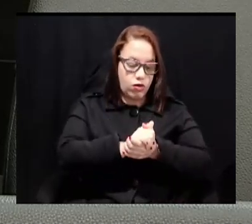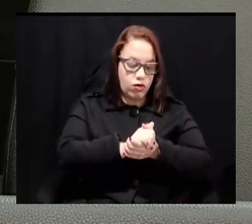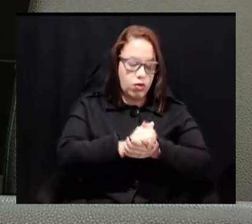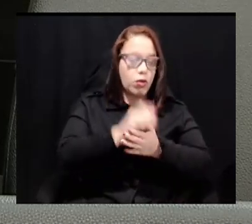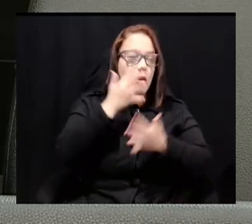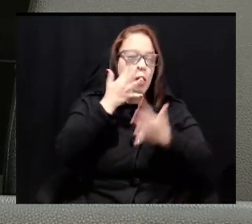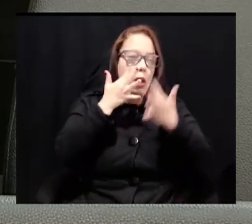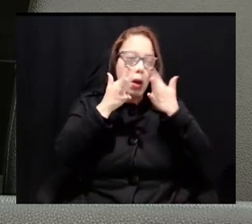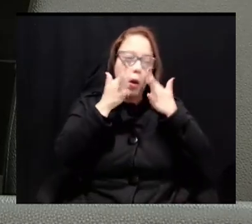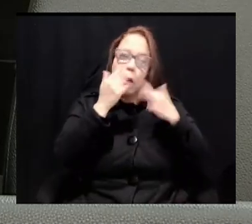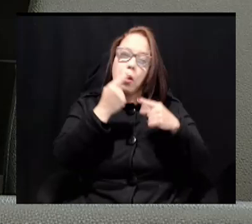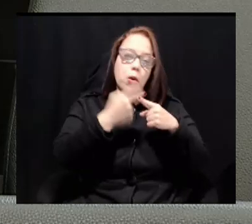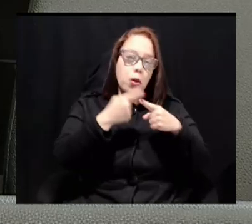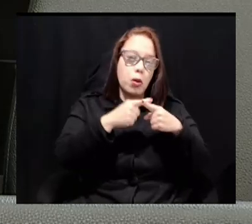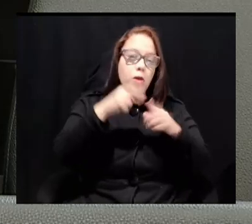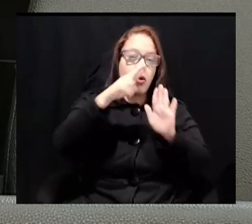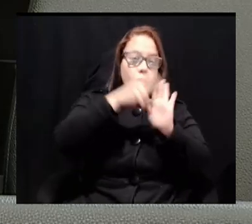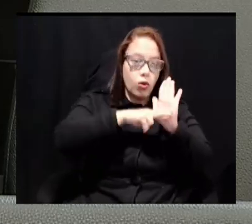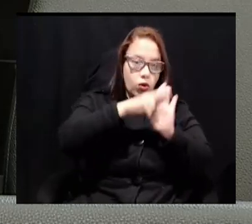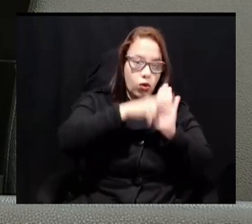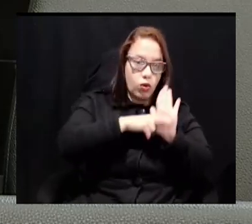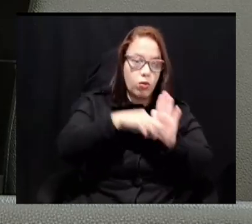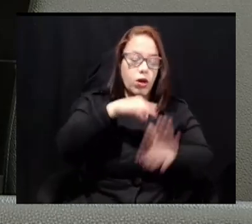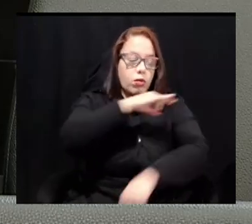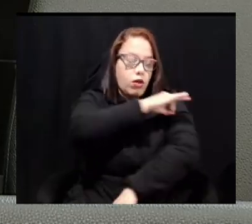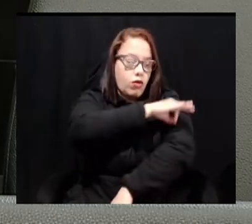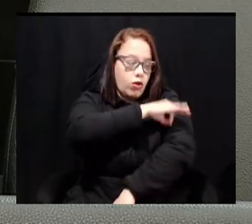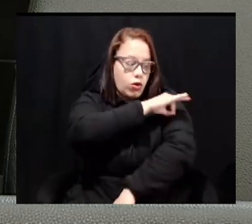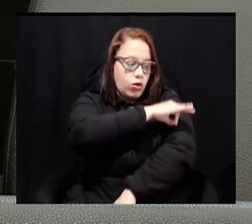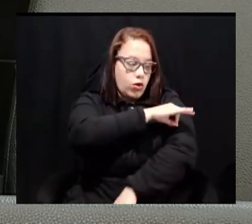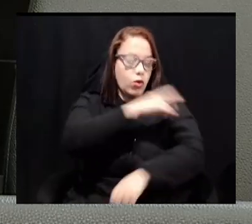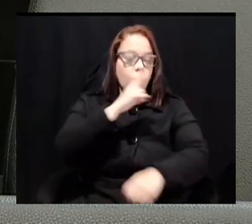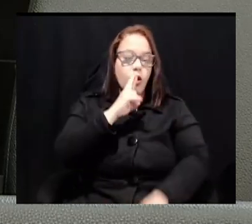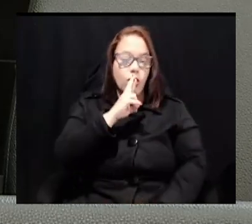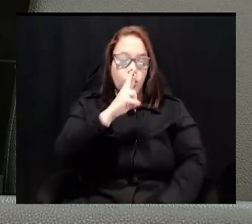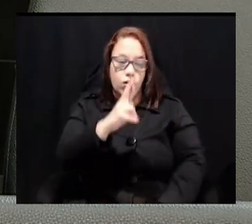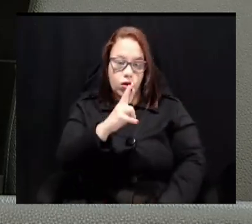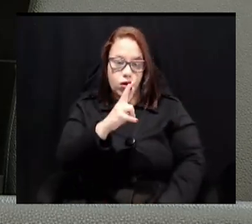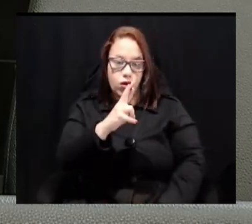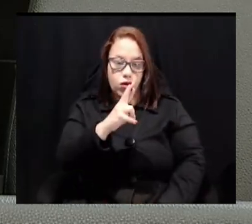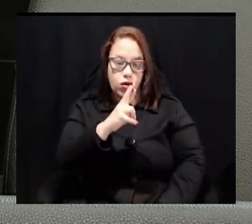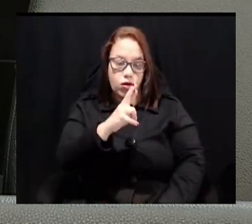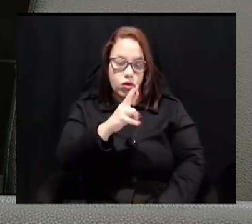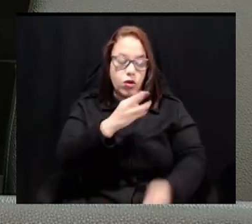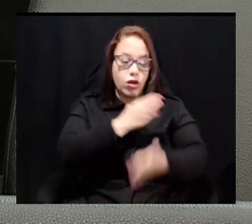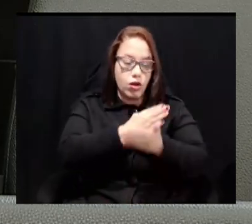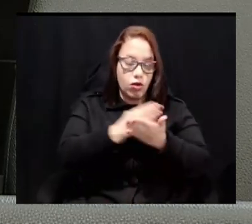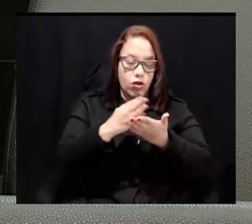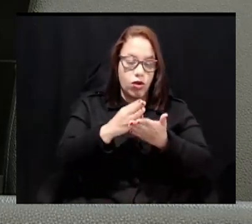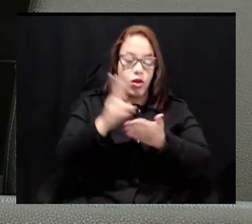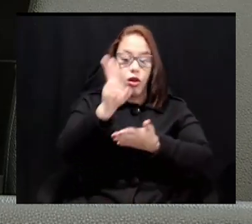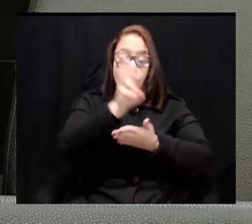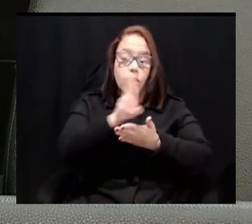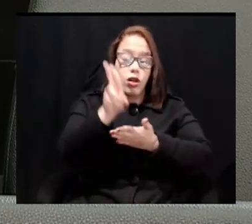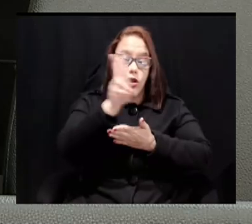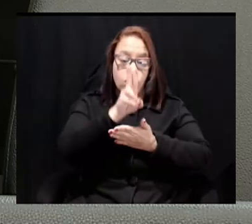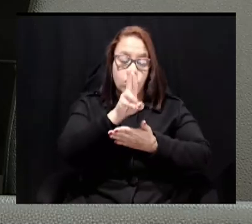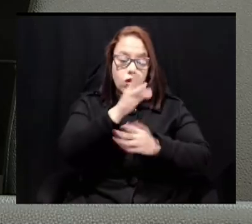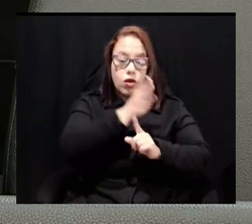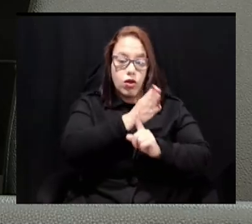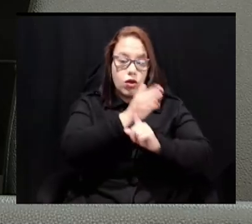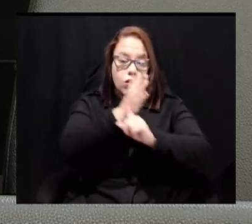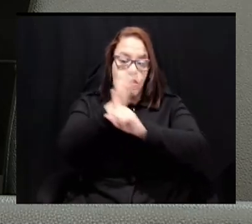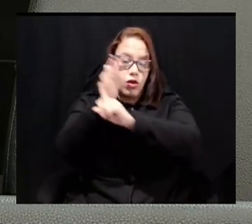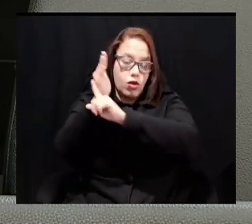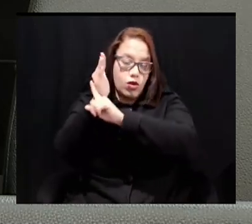fiz também um requerimento para a prefeitura e a resposta deles foi que estão começando a ser utilizada a tecnologia em algumas